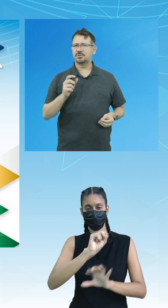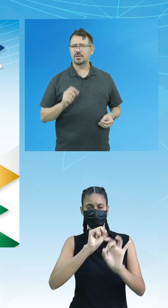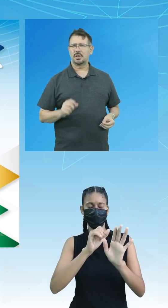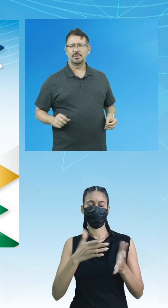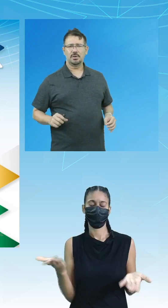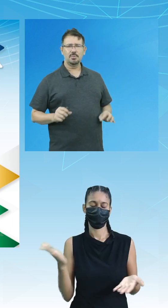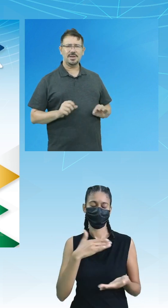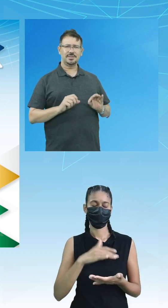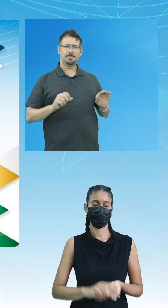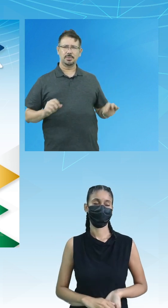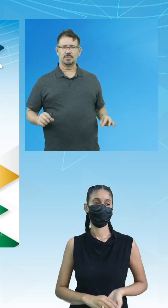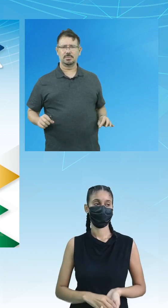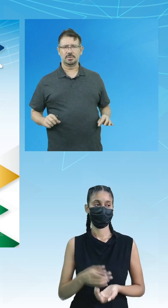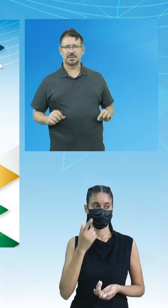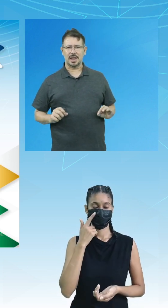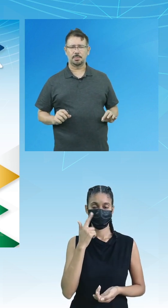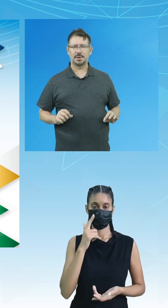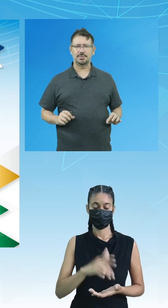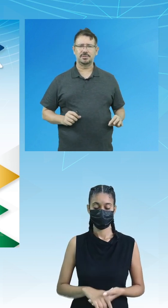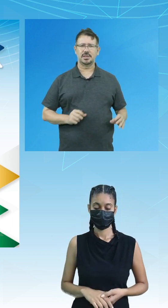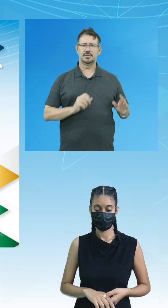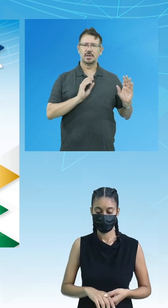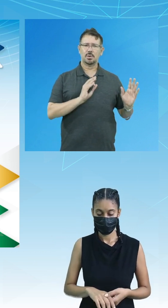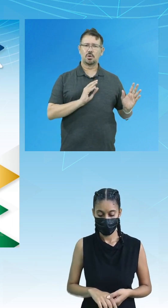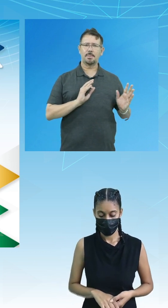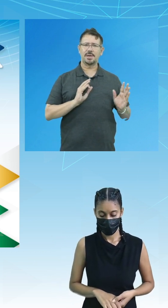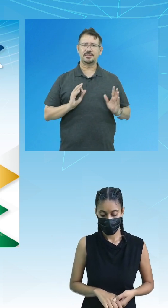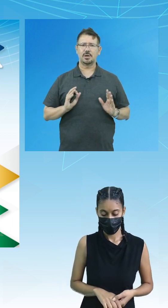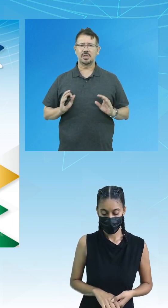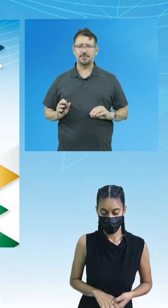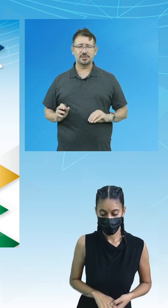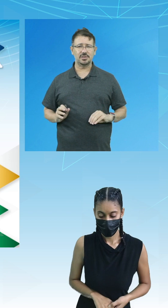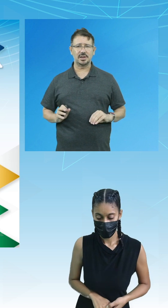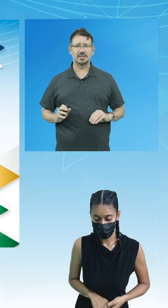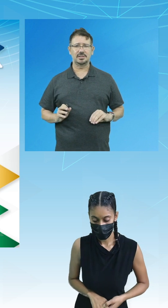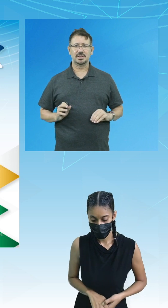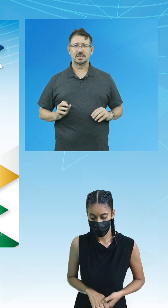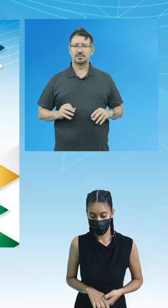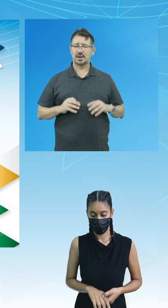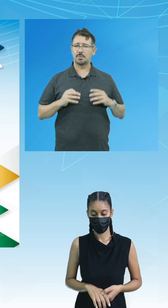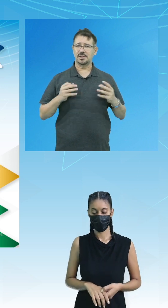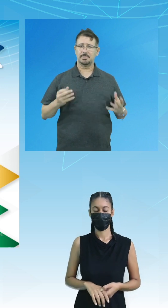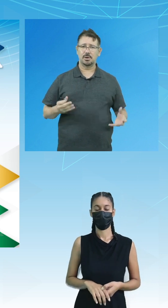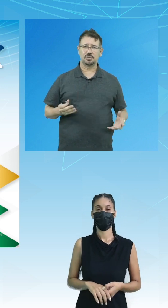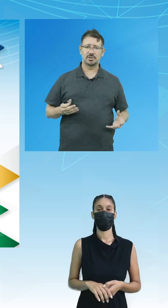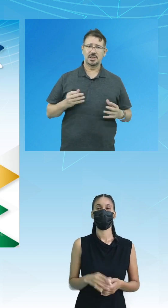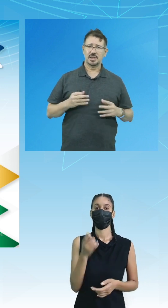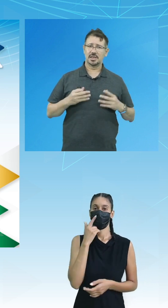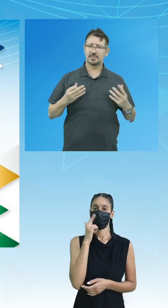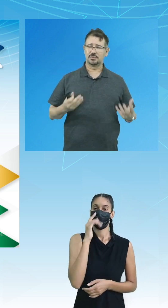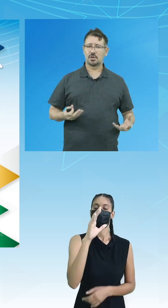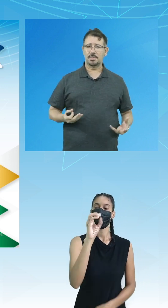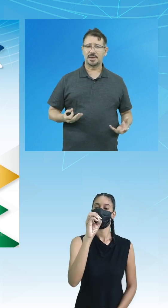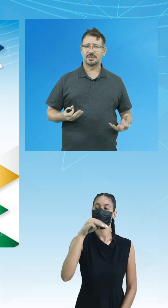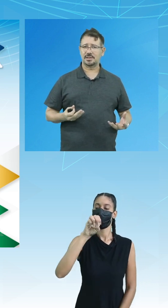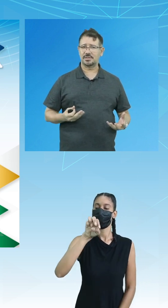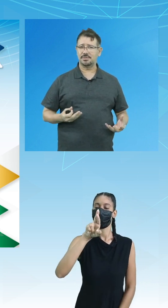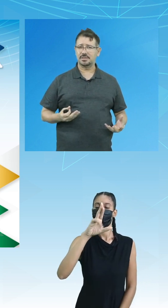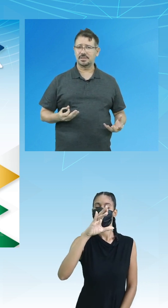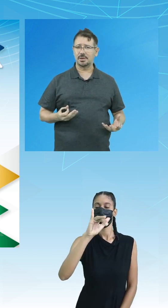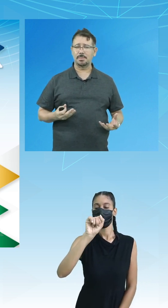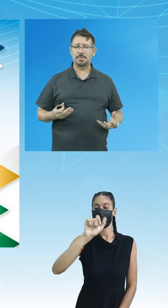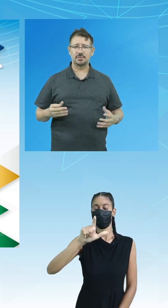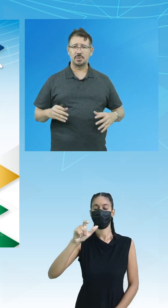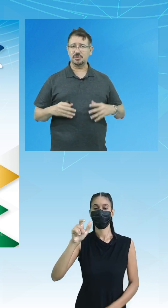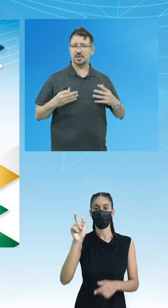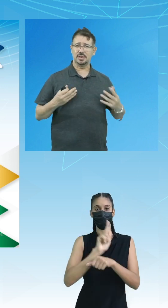Vejam só. Um exemplo 1, trago para vocês. Um comercial de refrigerante. geralmente mostra em seus comerciais de